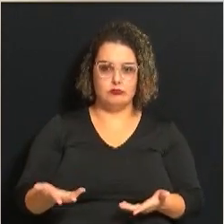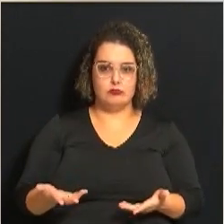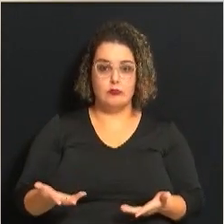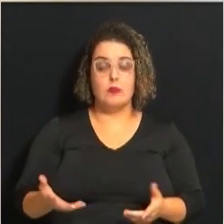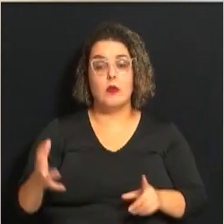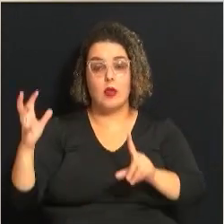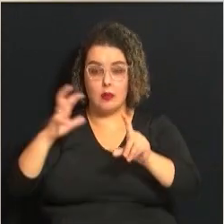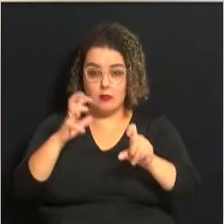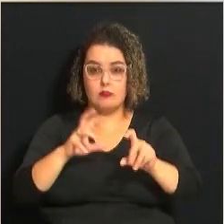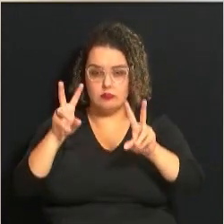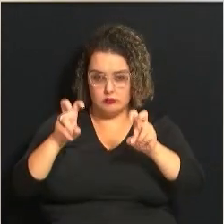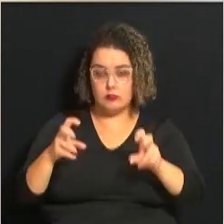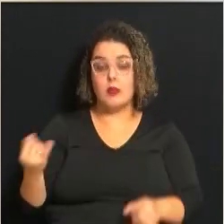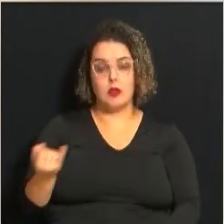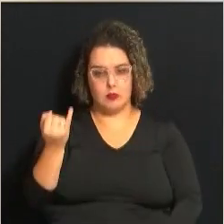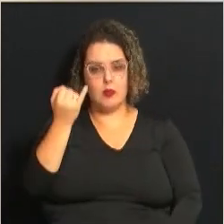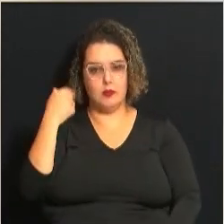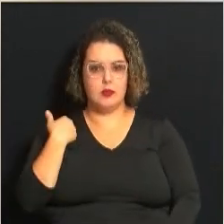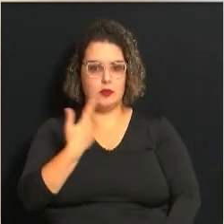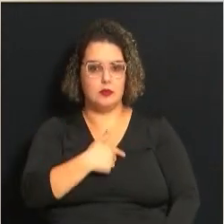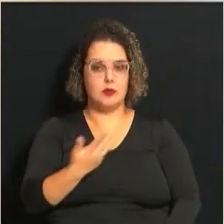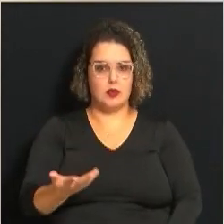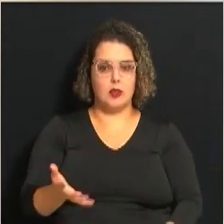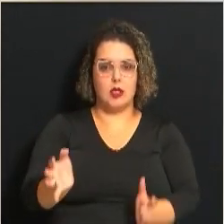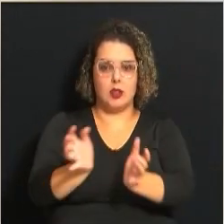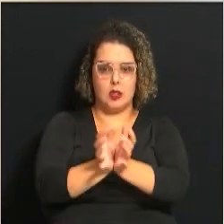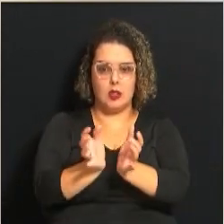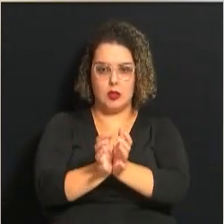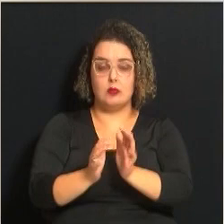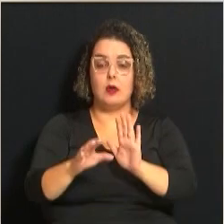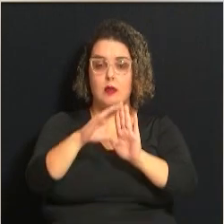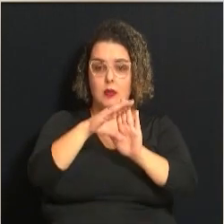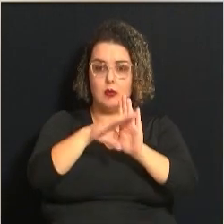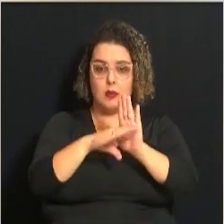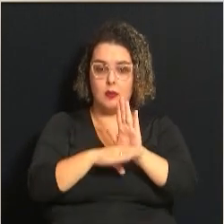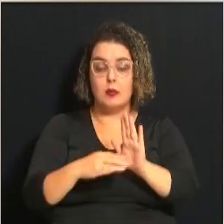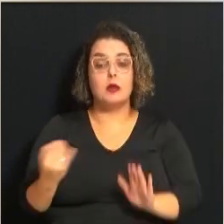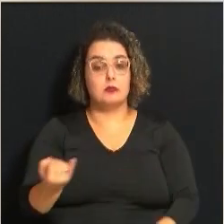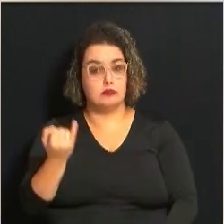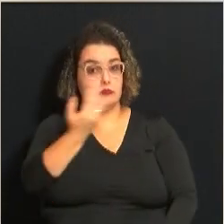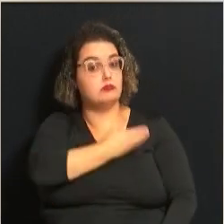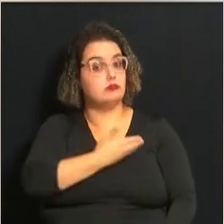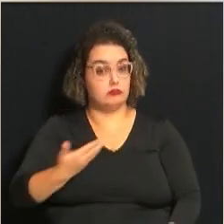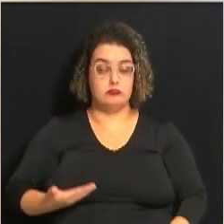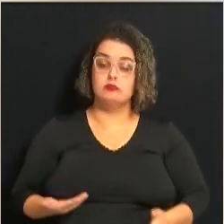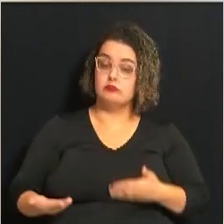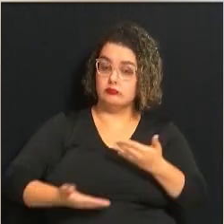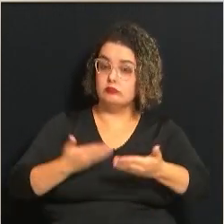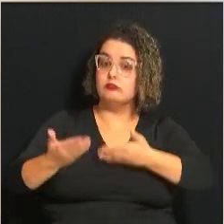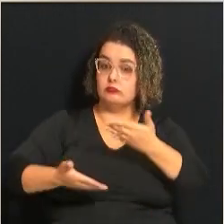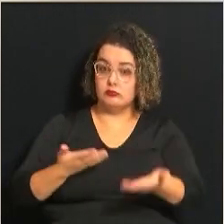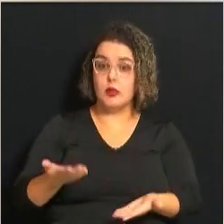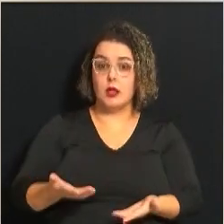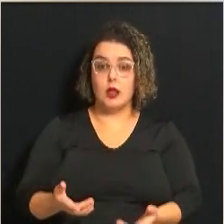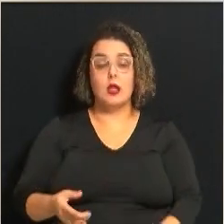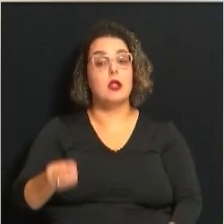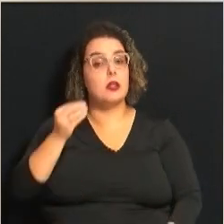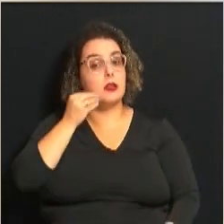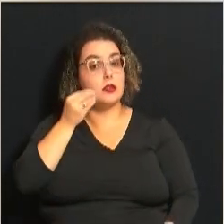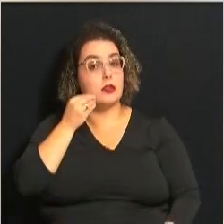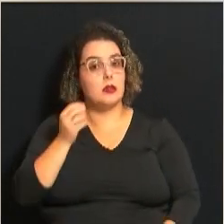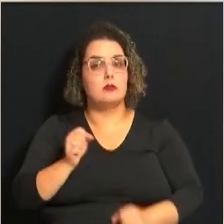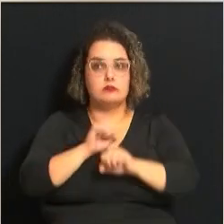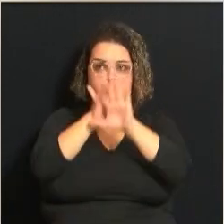para nós é muito importante. A nossa comissão que pauta a importância do funcionalismo público, ela tenta dar luz,